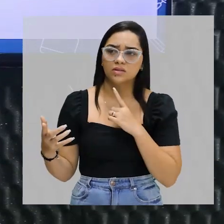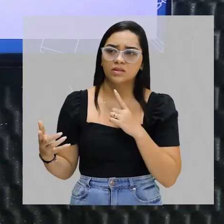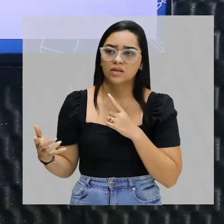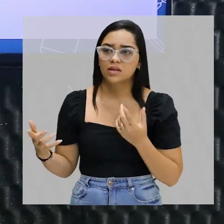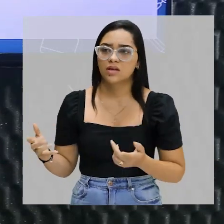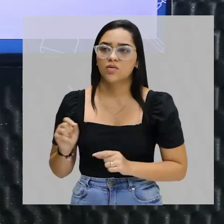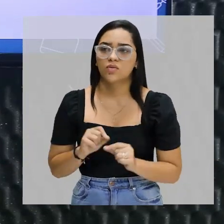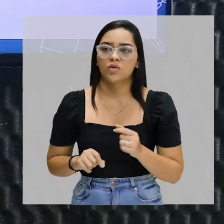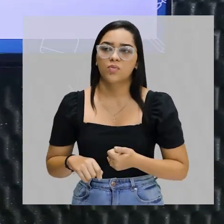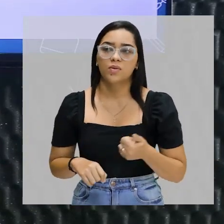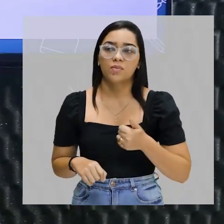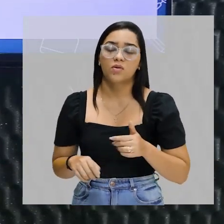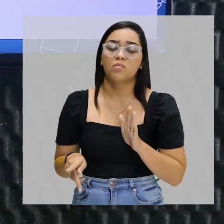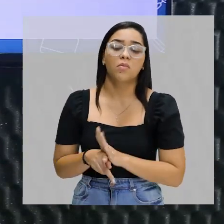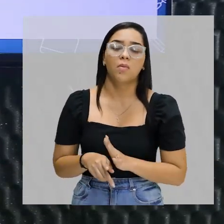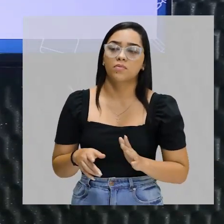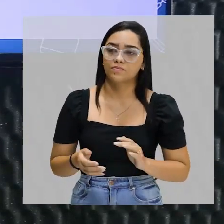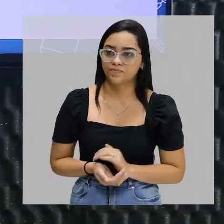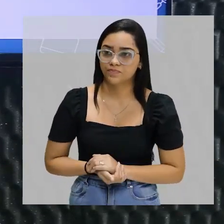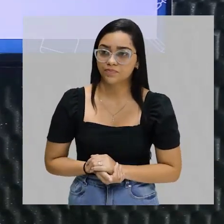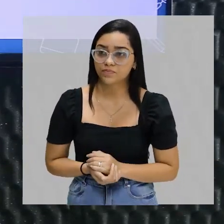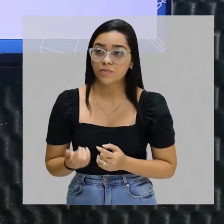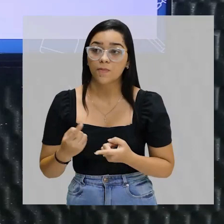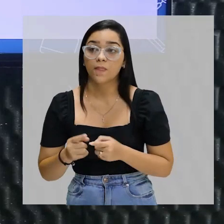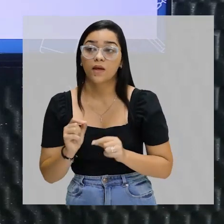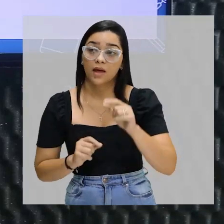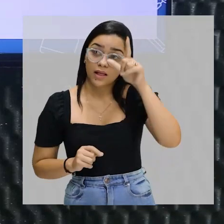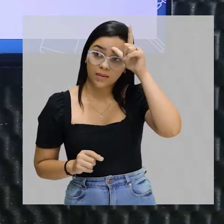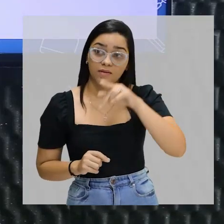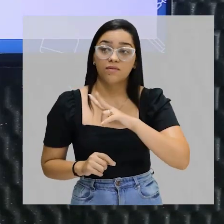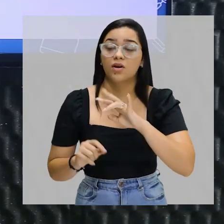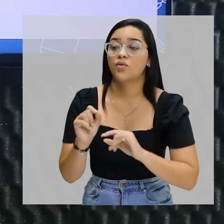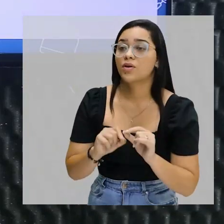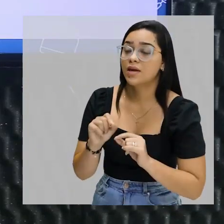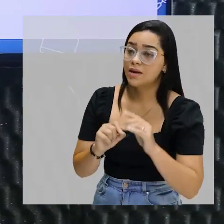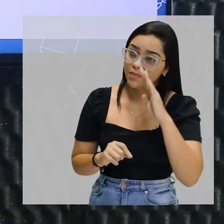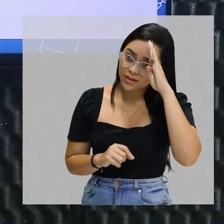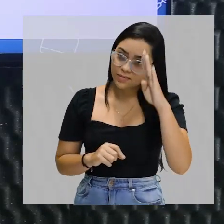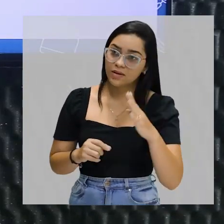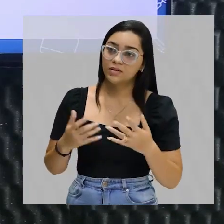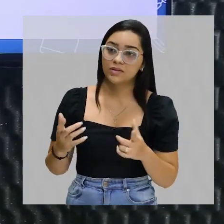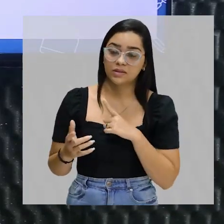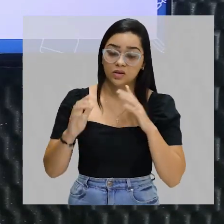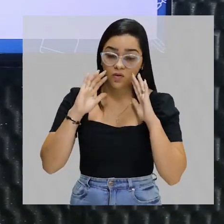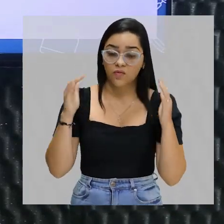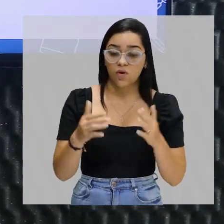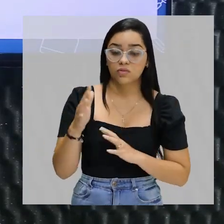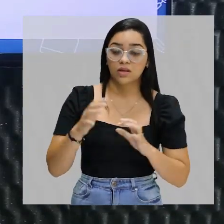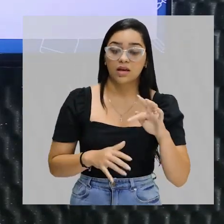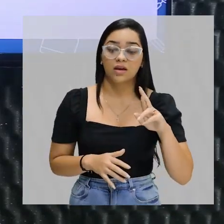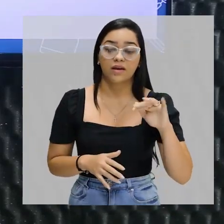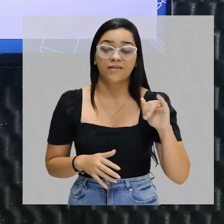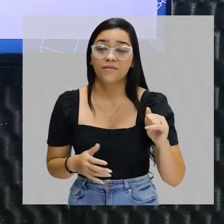né seria o primeiro título da Alemanha Por que galera O que que a Alemanha vai ser um dos principais aí focos né da Guerra